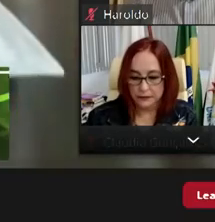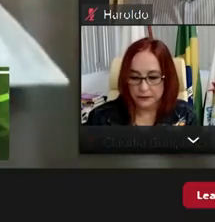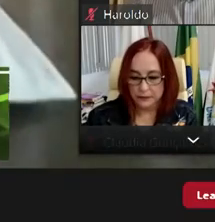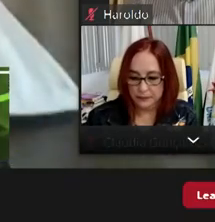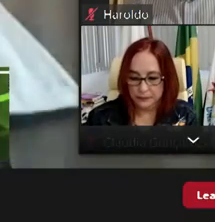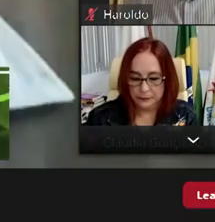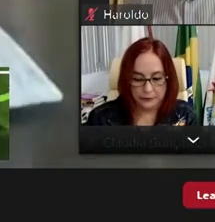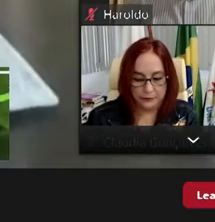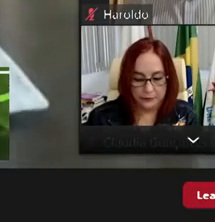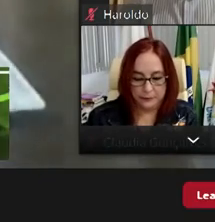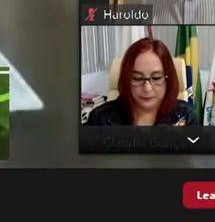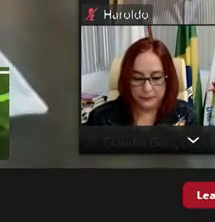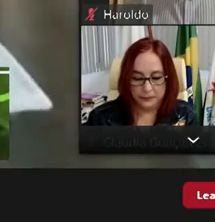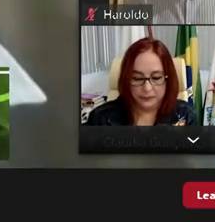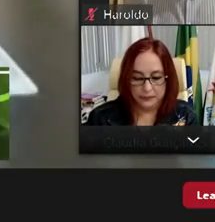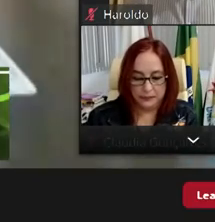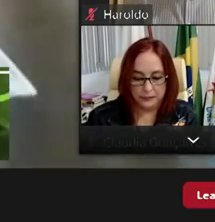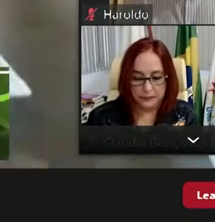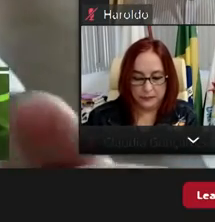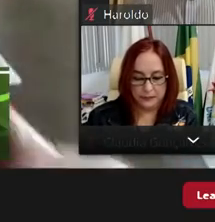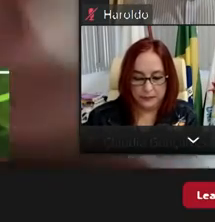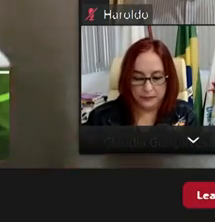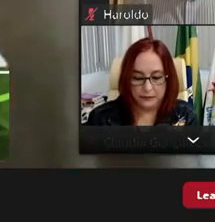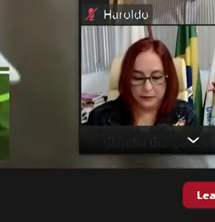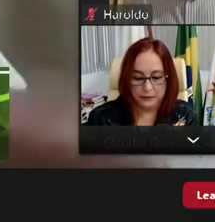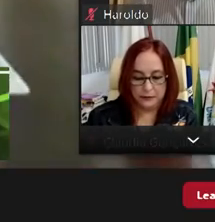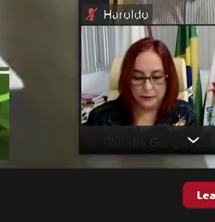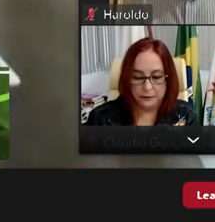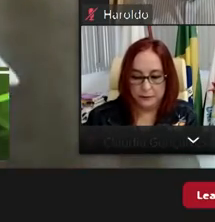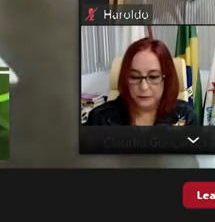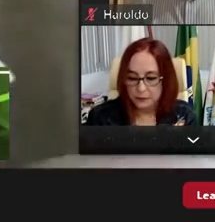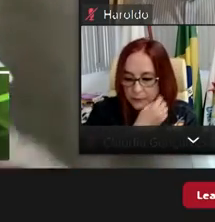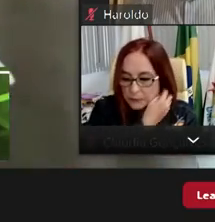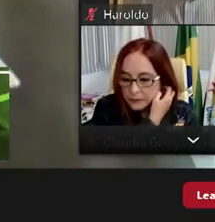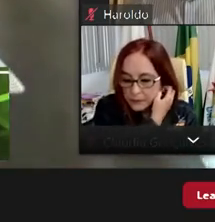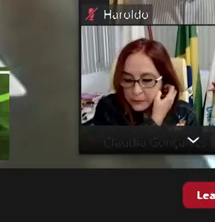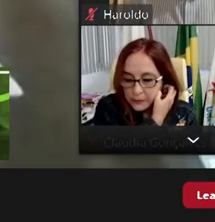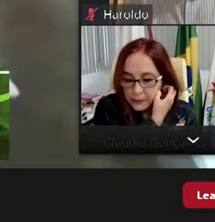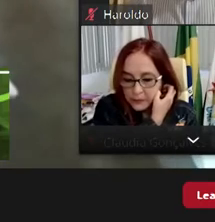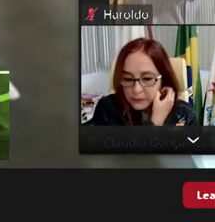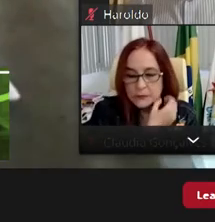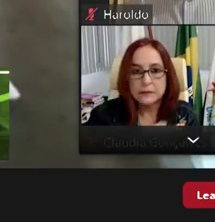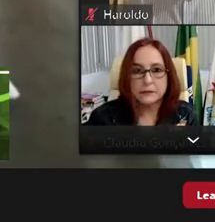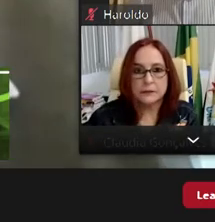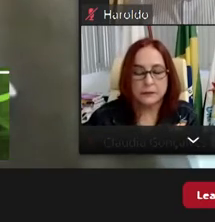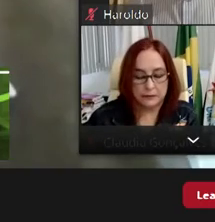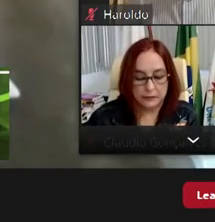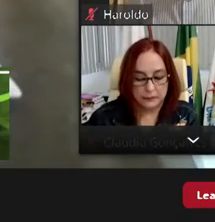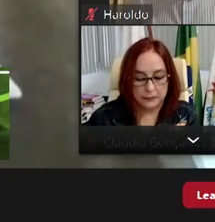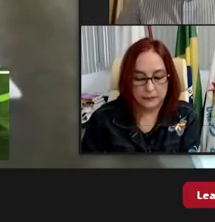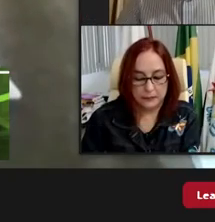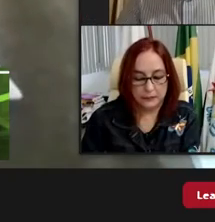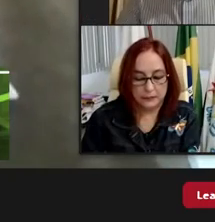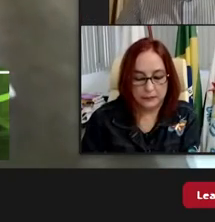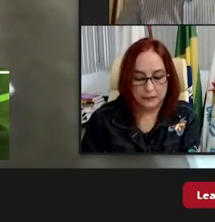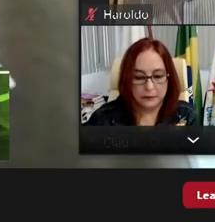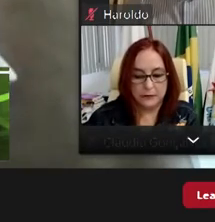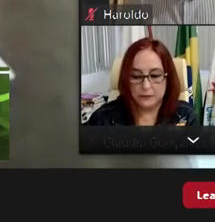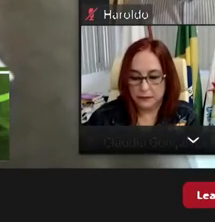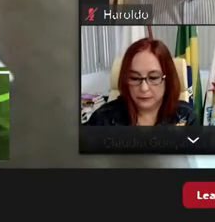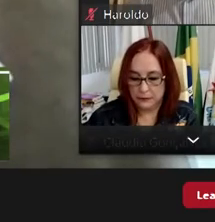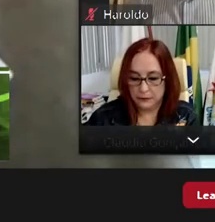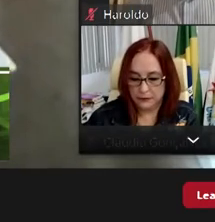maniqueísmo que a direita tanto usa para estigmatizar aos defensores dos direitos da população